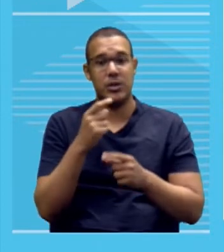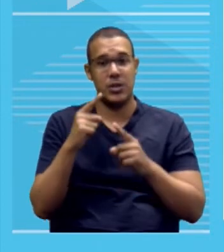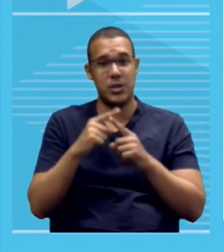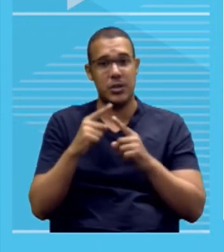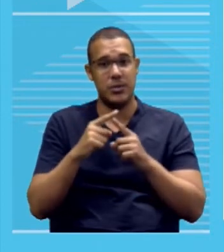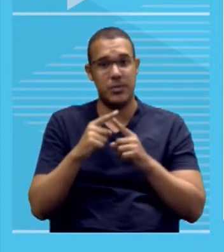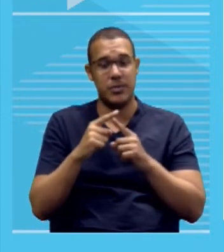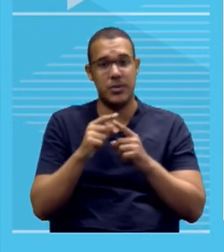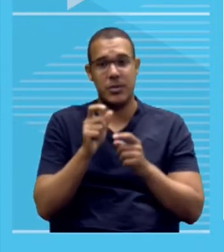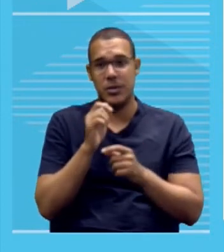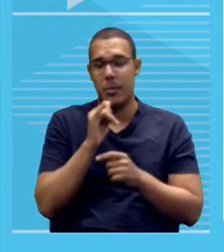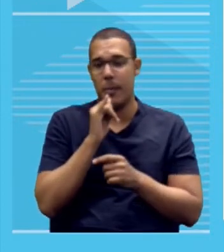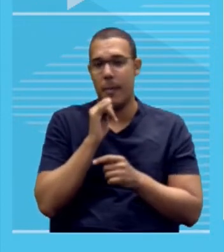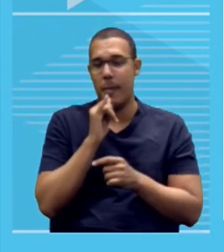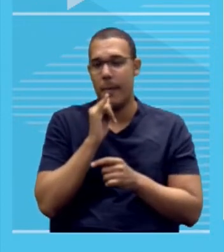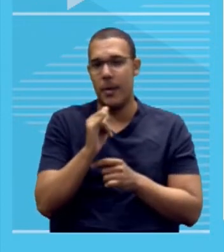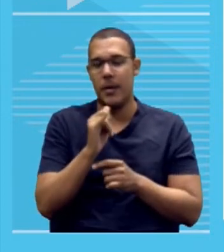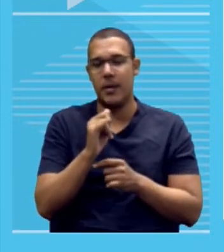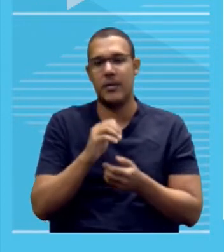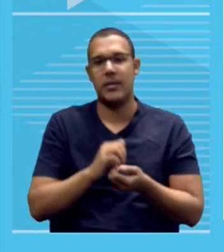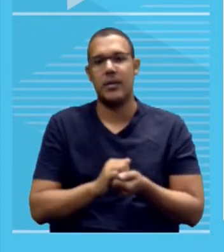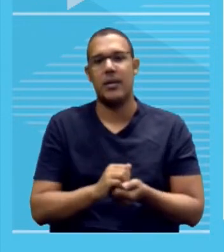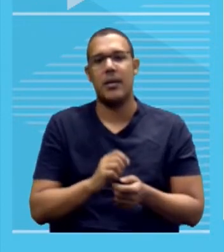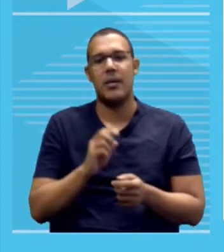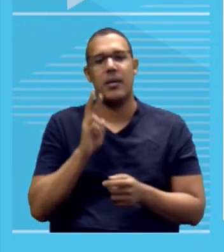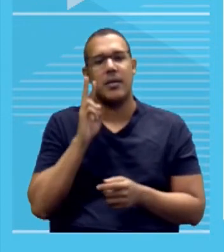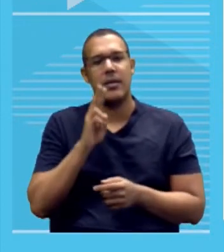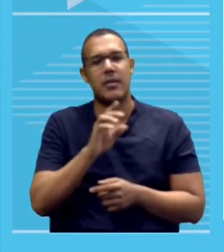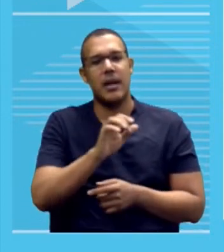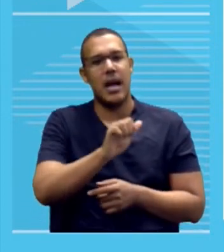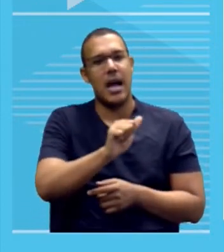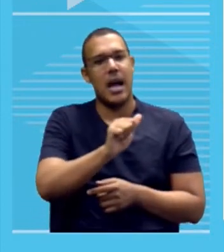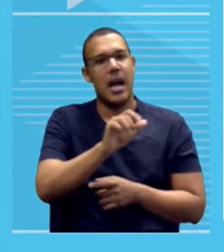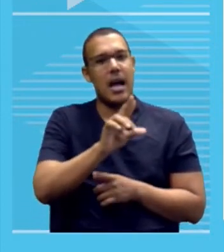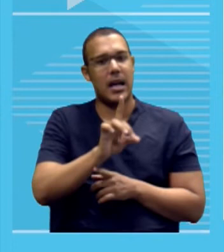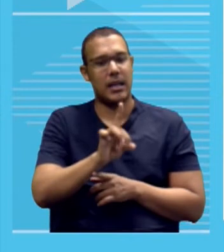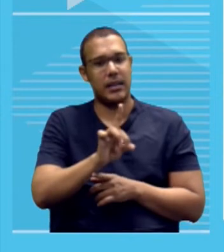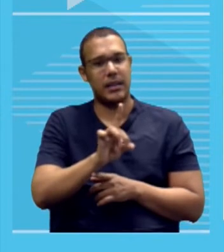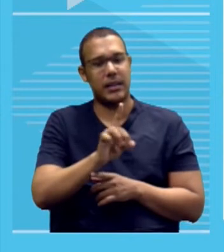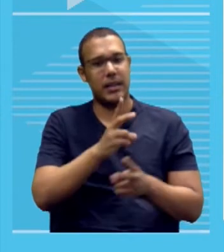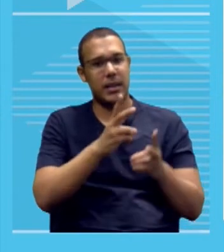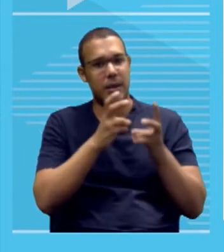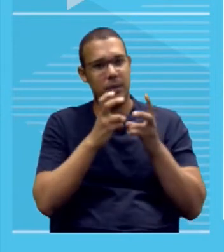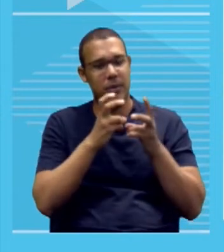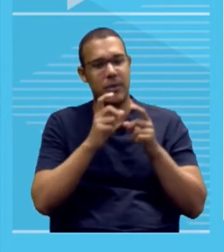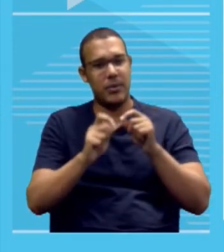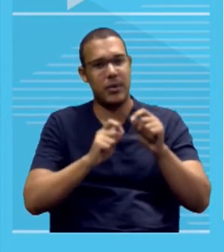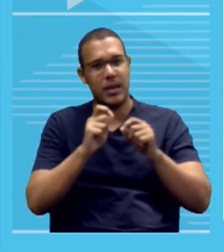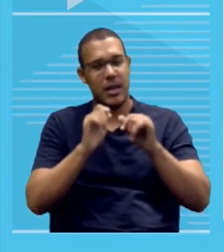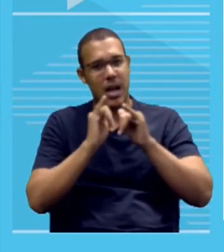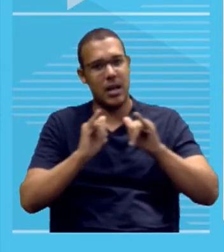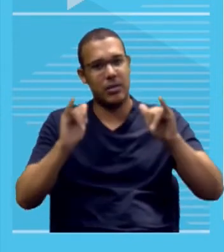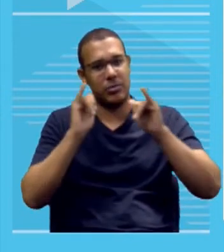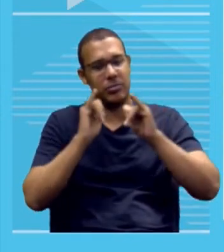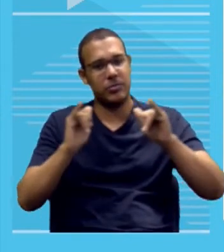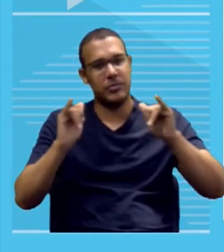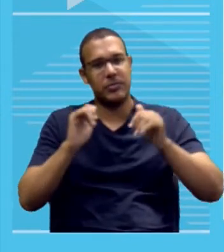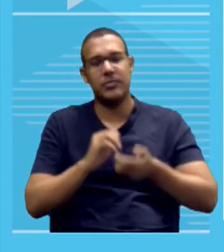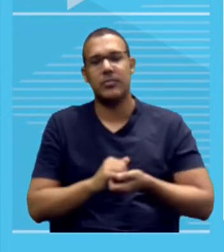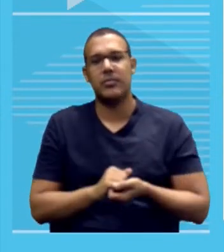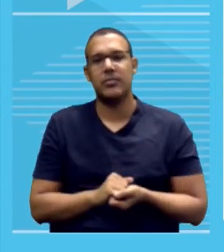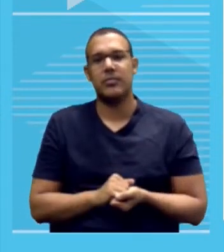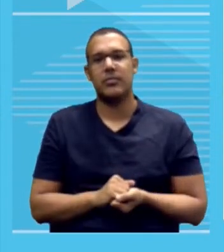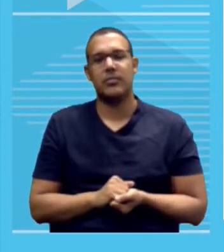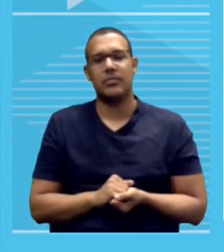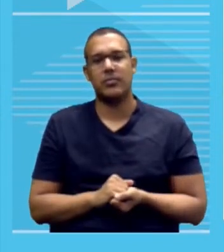mas quando você encontrar a d você já tá observando que aí eu tenho um anúncio aí um processo de